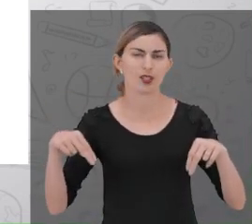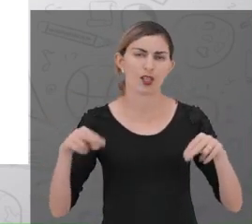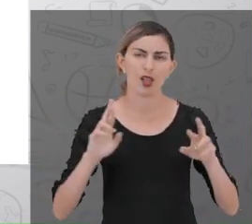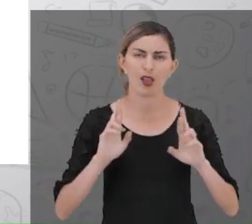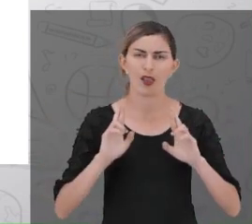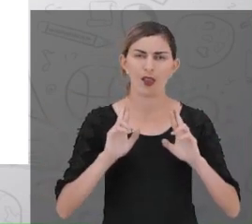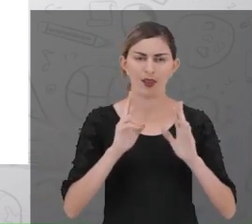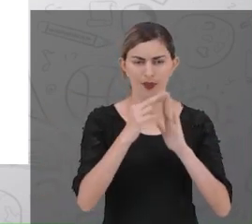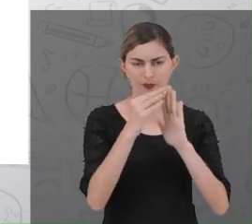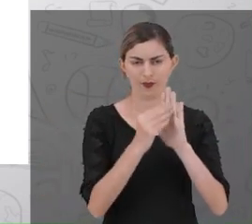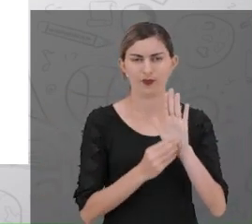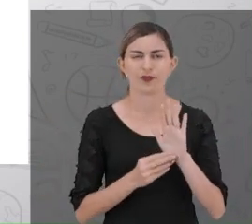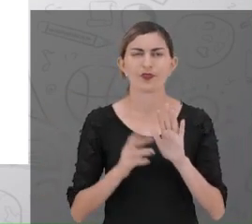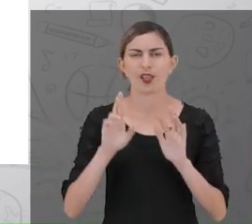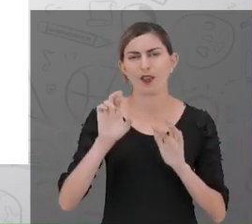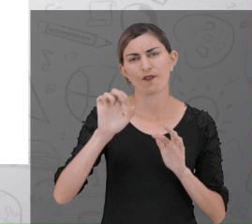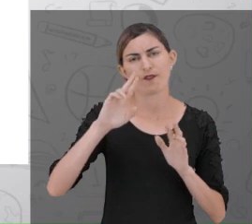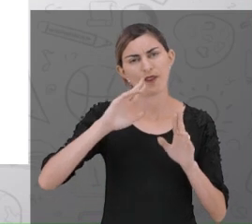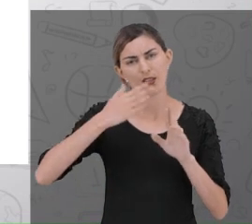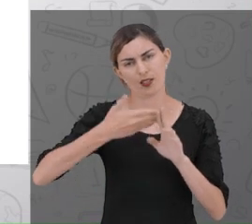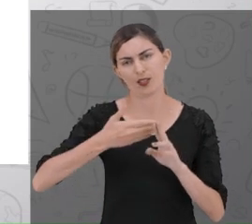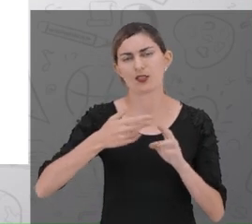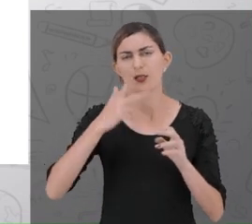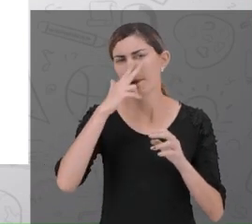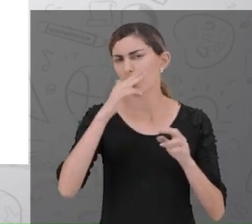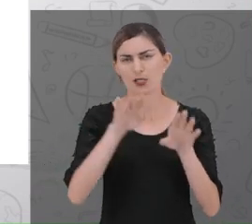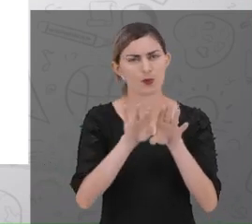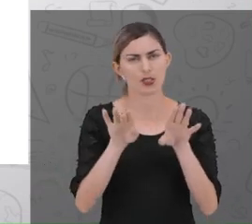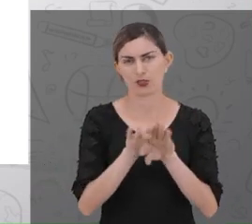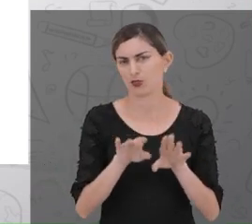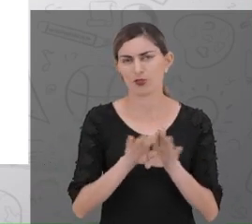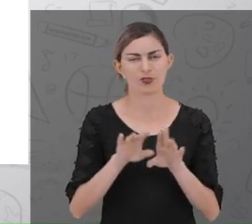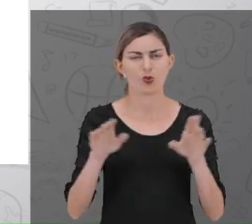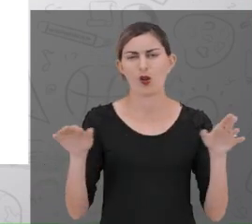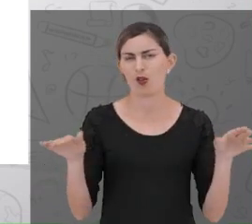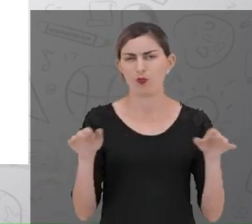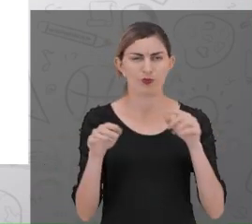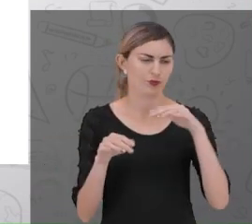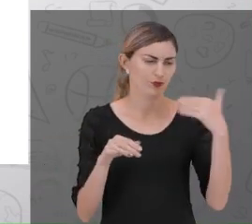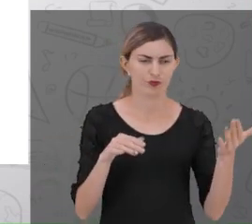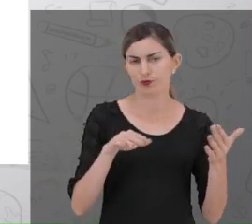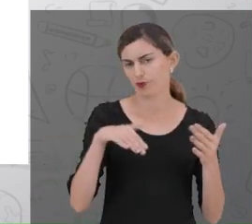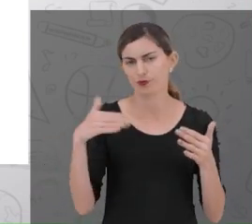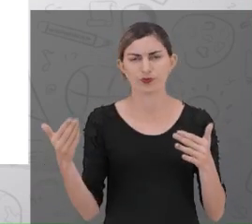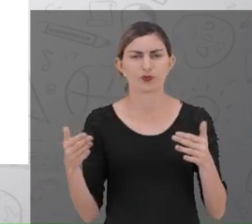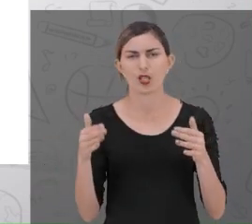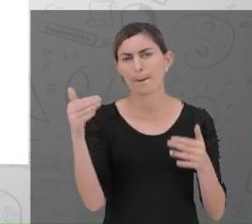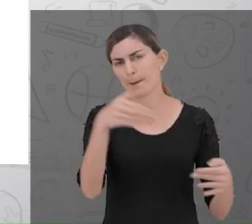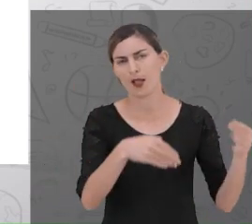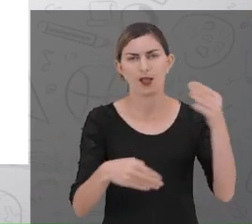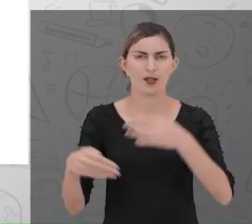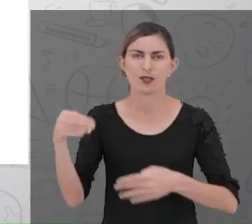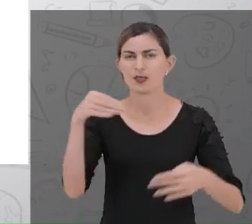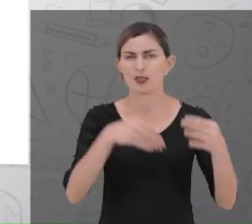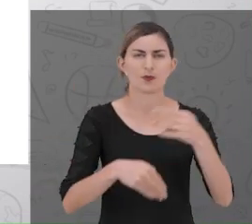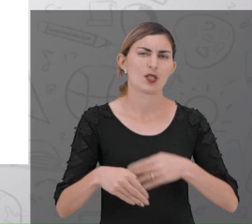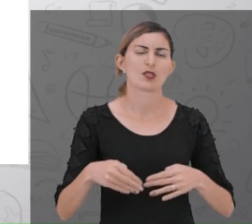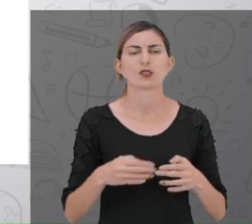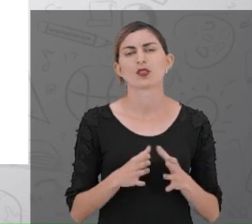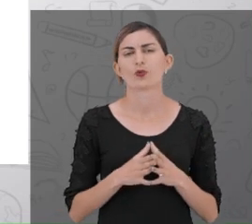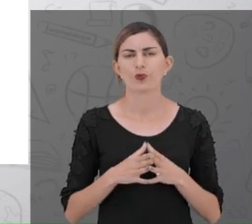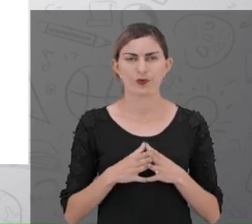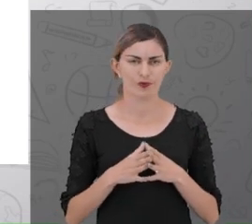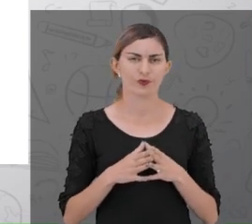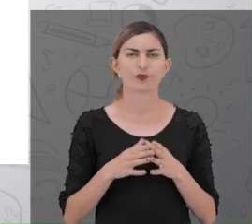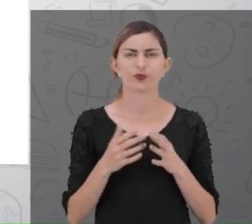N instâncias que vão referenciar essa mesma chave, e o outro lado terá também N